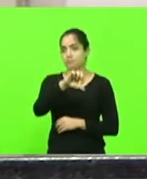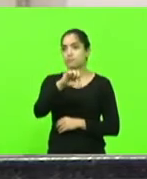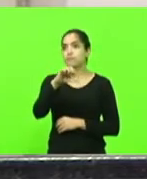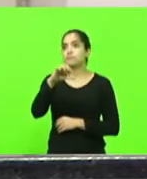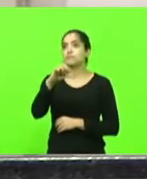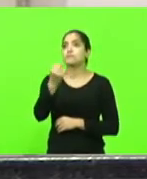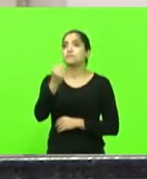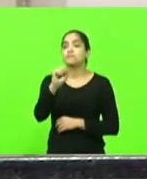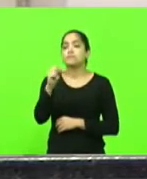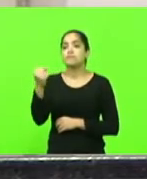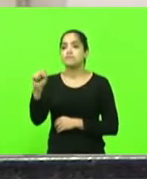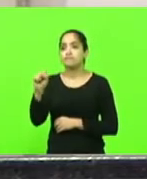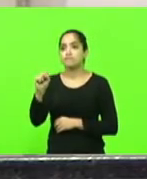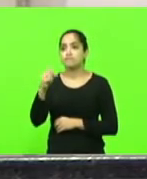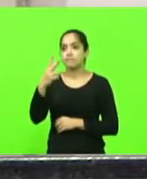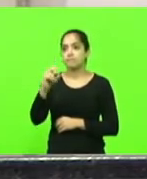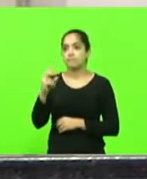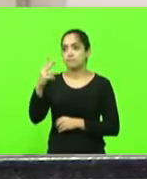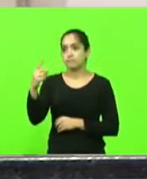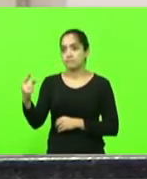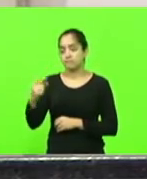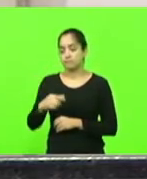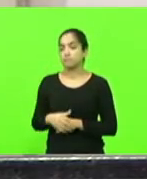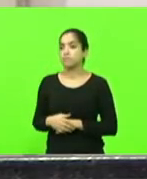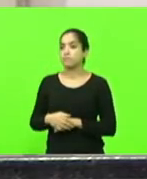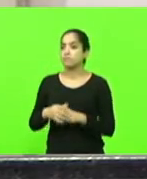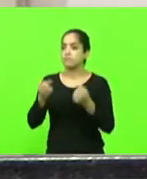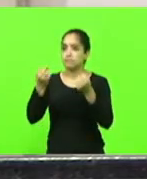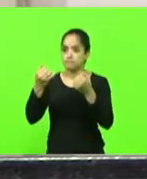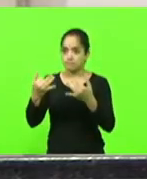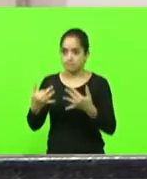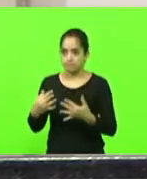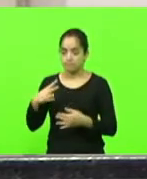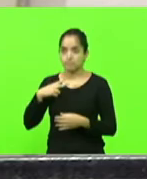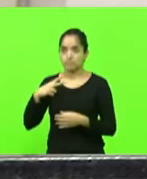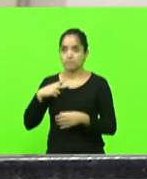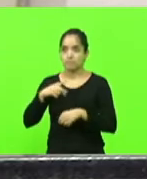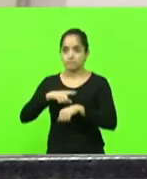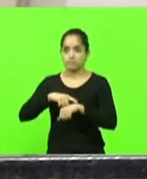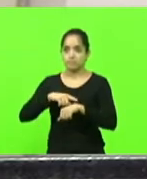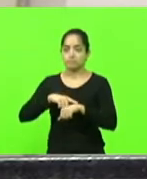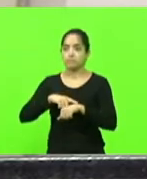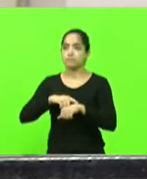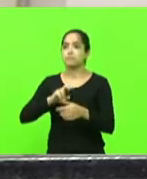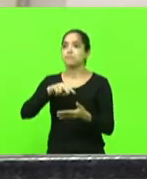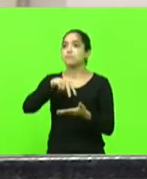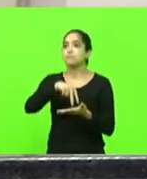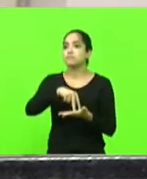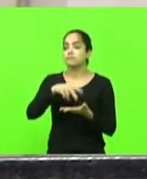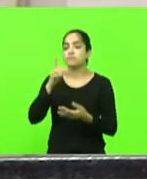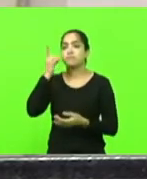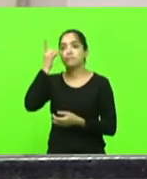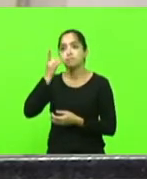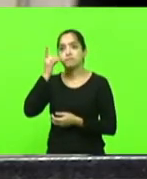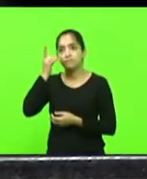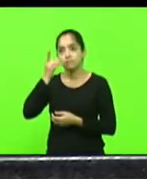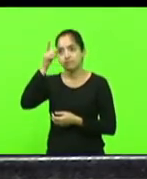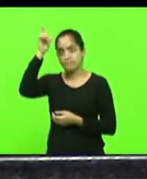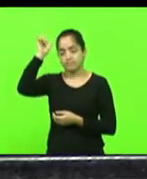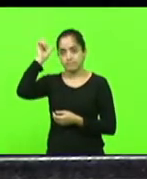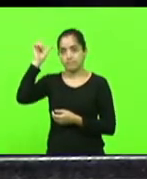a 1988/2021. Explicações pessoais. Fez uso da palavra o senhor deputado Sargento